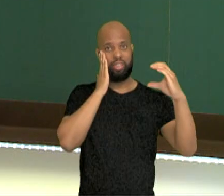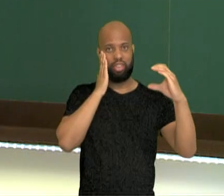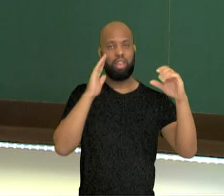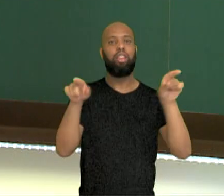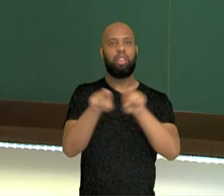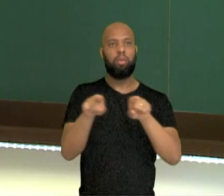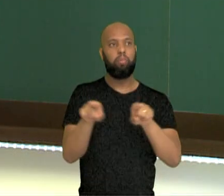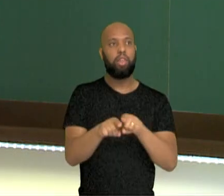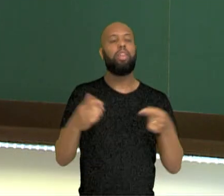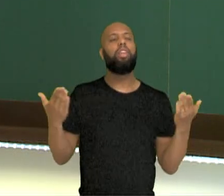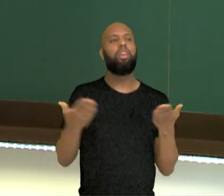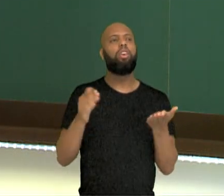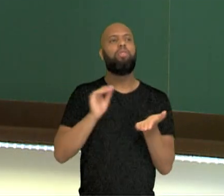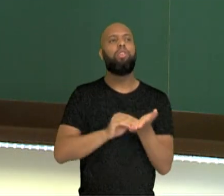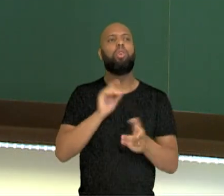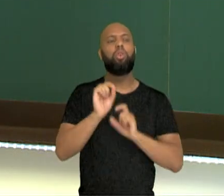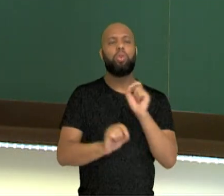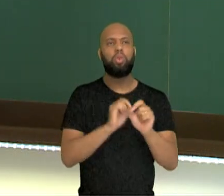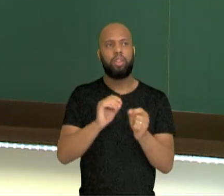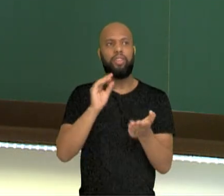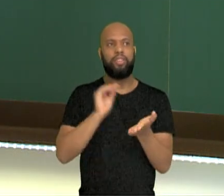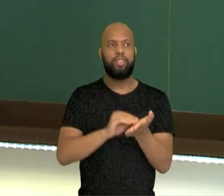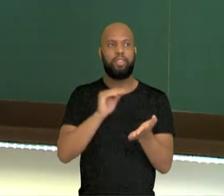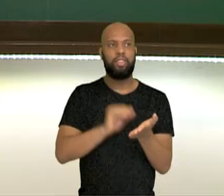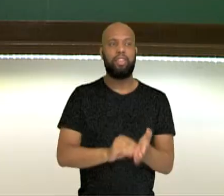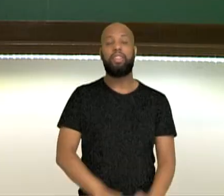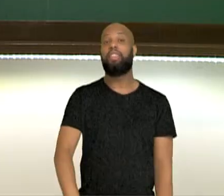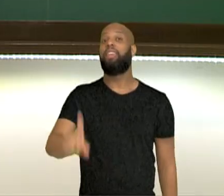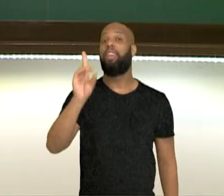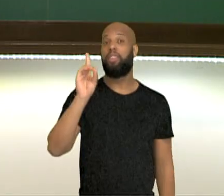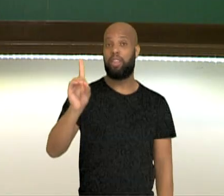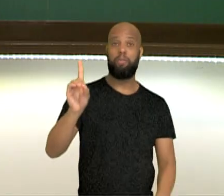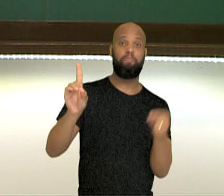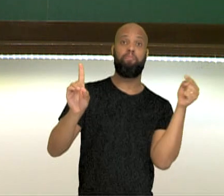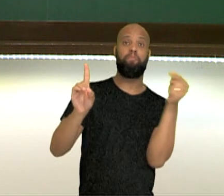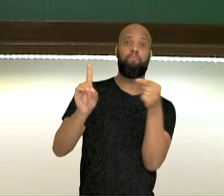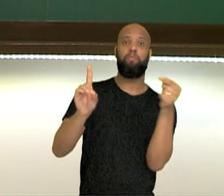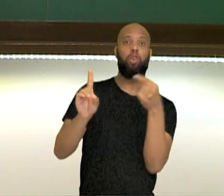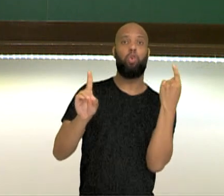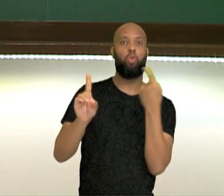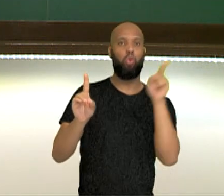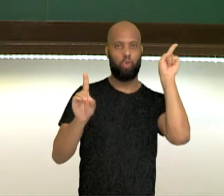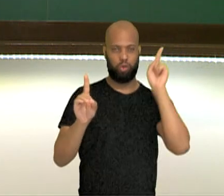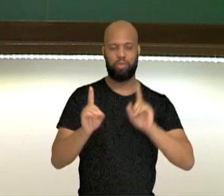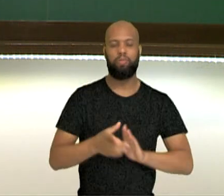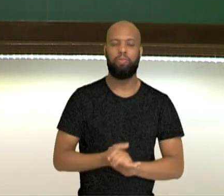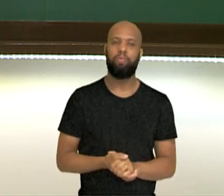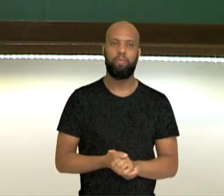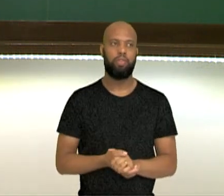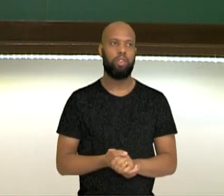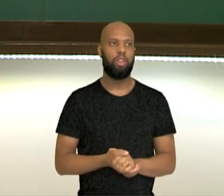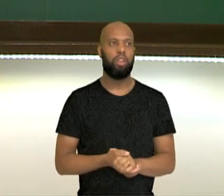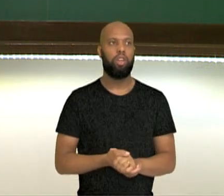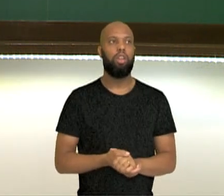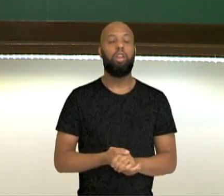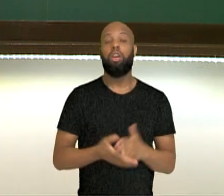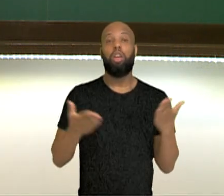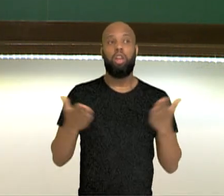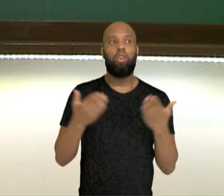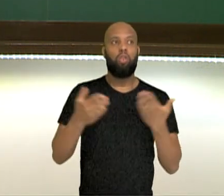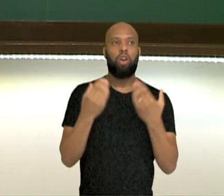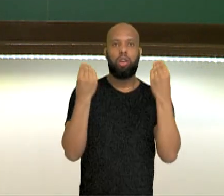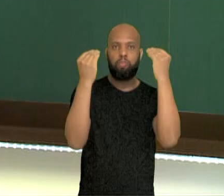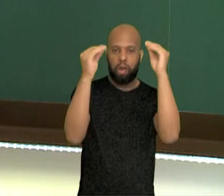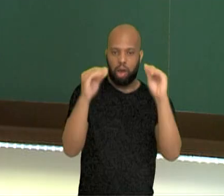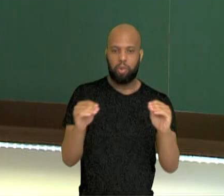descobri o parâmetro C também. Qual que está faltando agora? O último parâmetro, que é o D. Então, colocando aqui